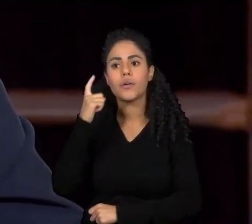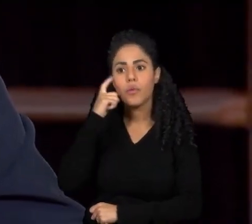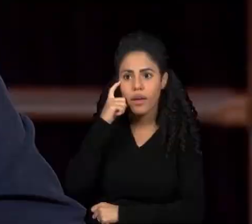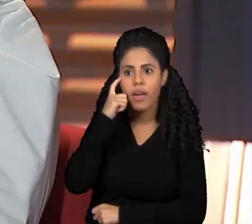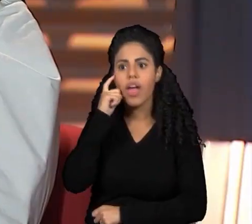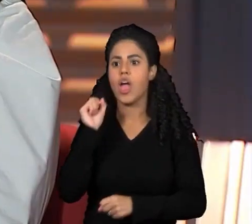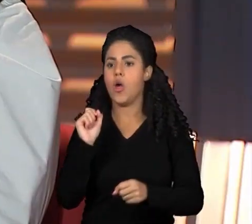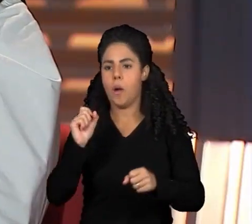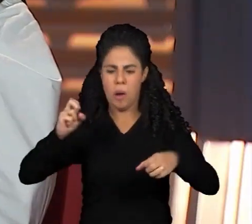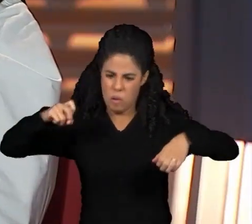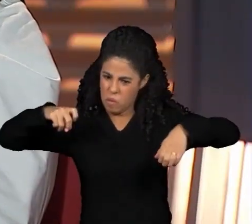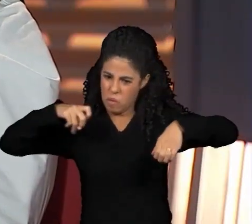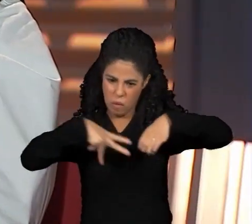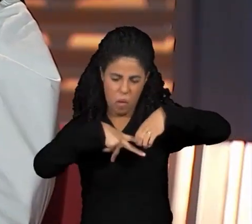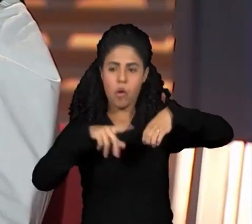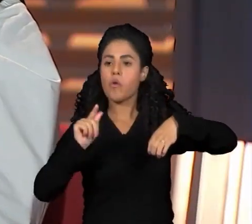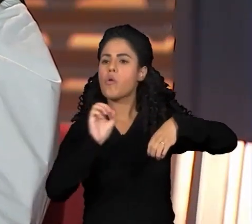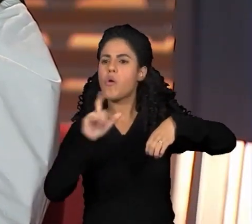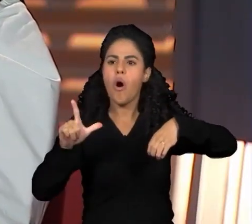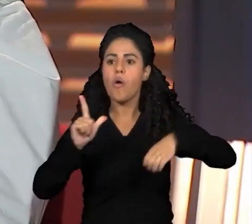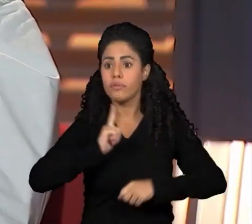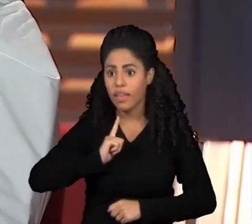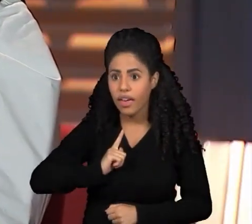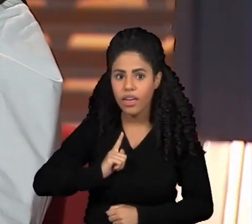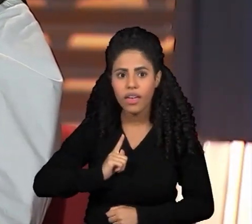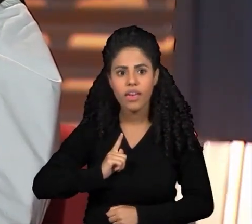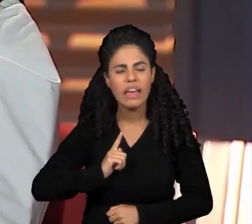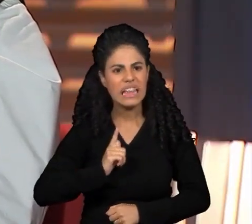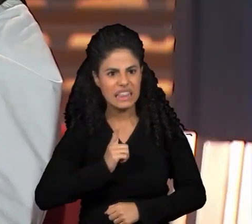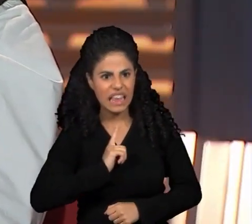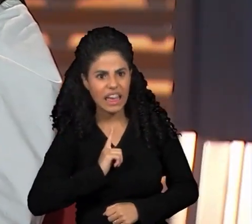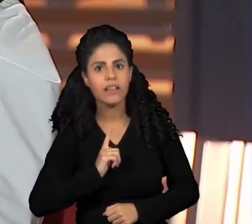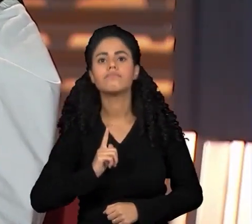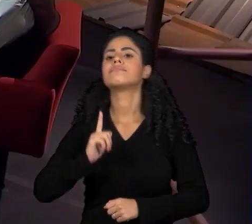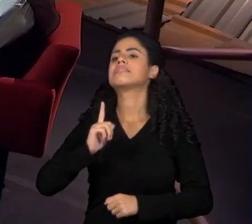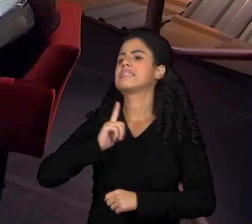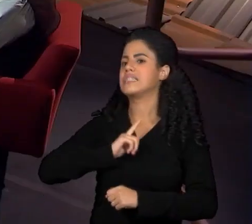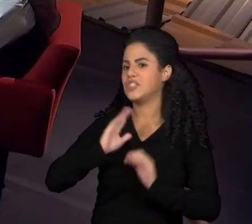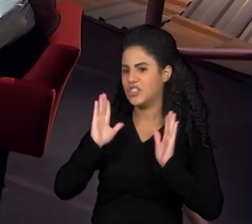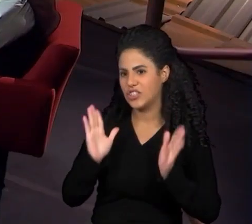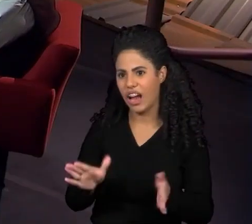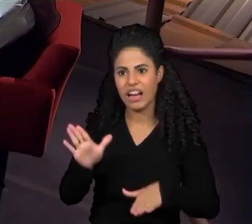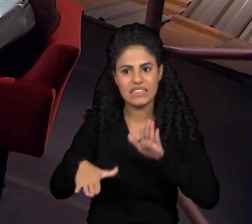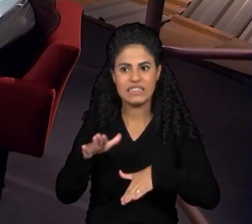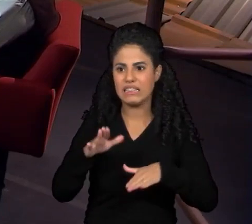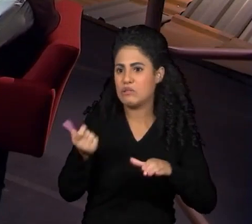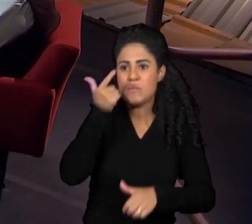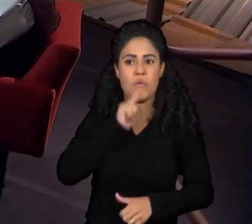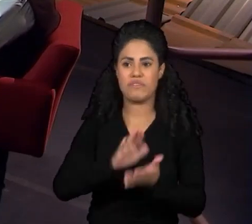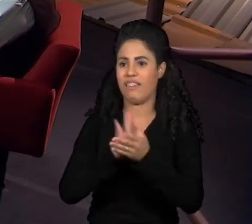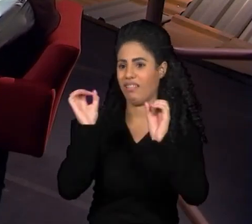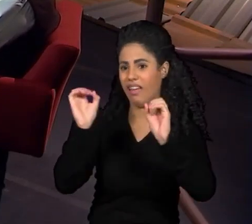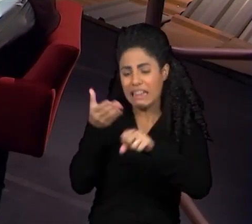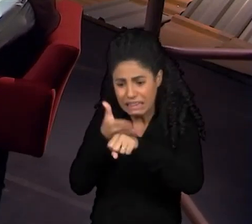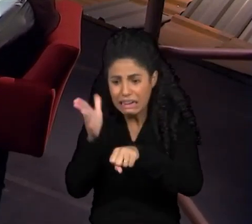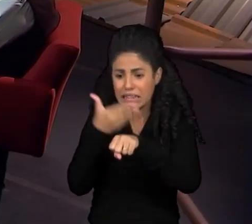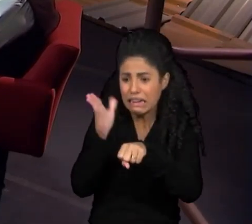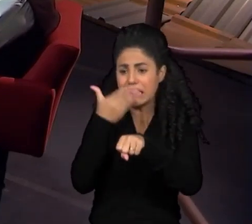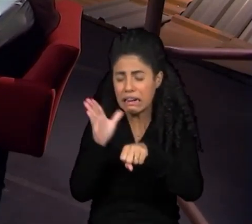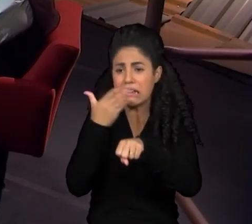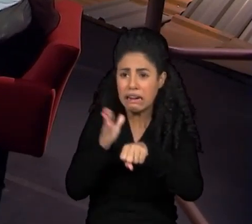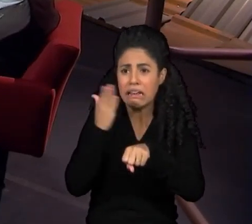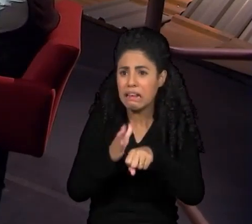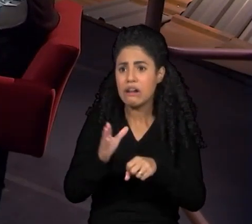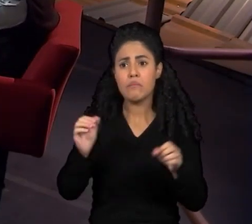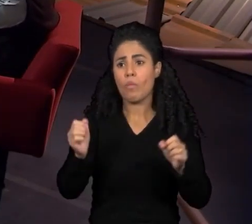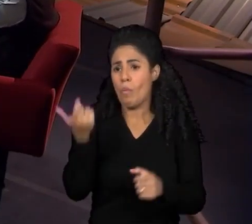faz gol na final na a gente já teve algum desses eu já tive algum desse também e é difícil porque eles desafiam a